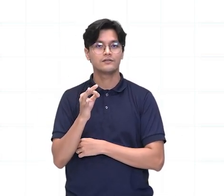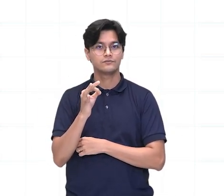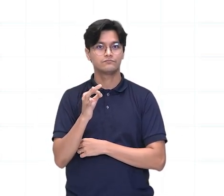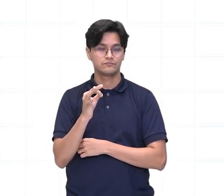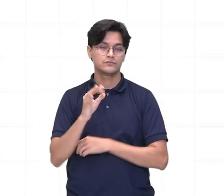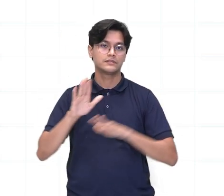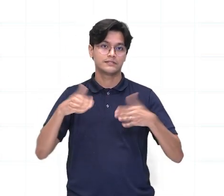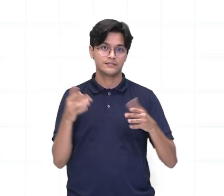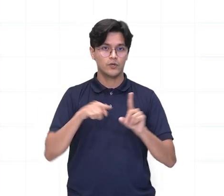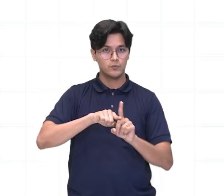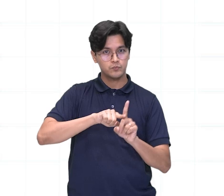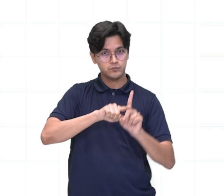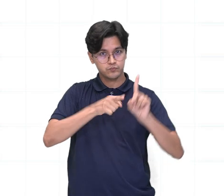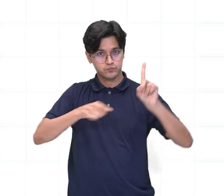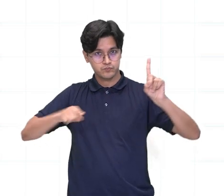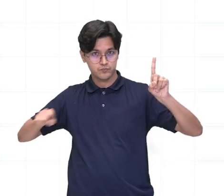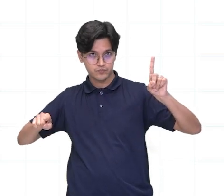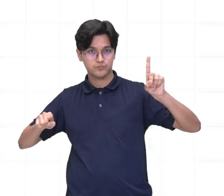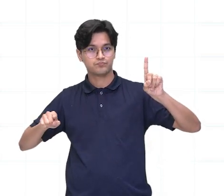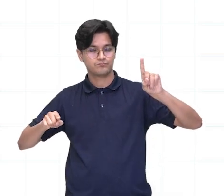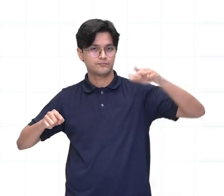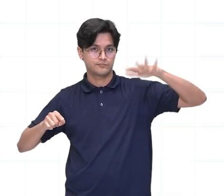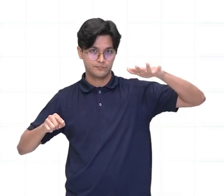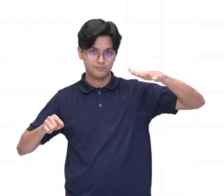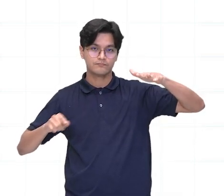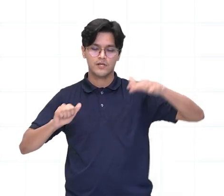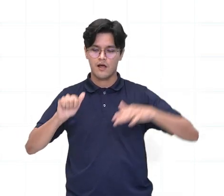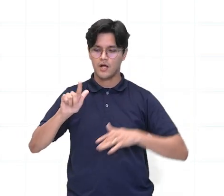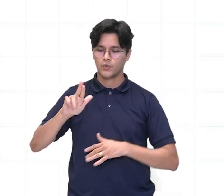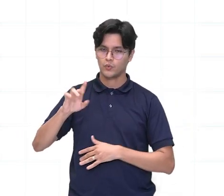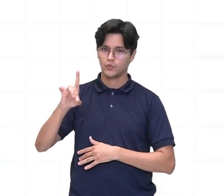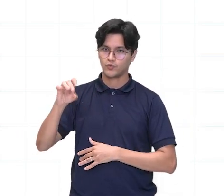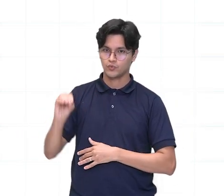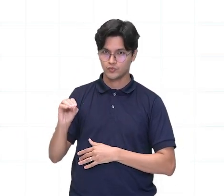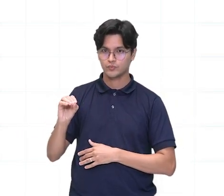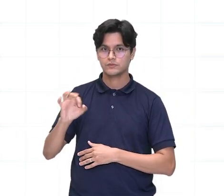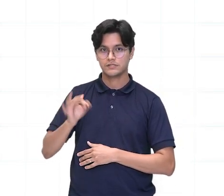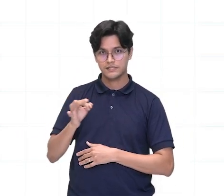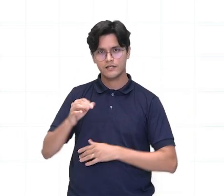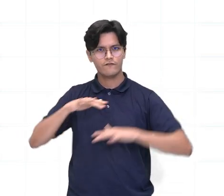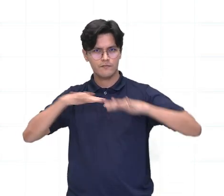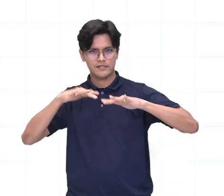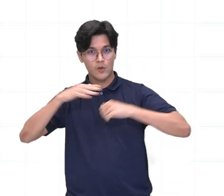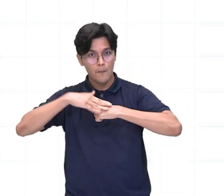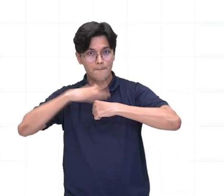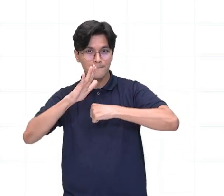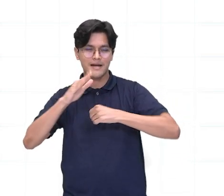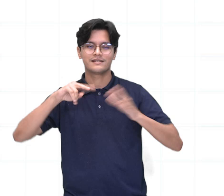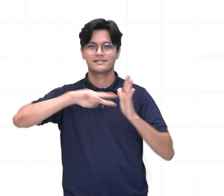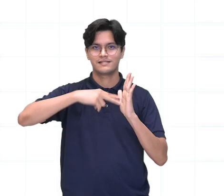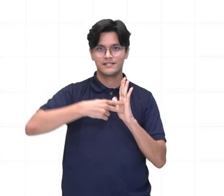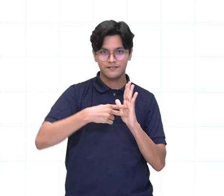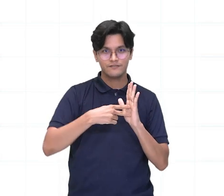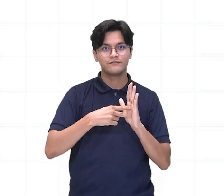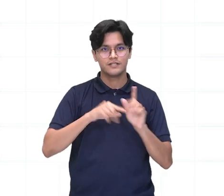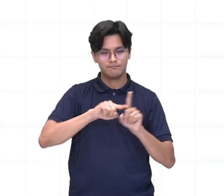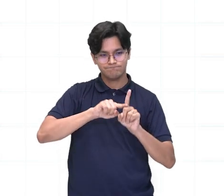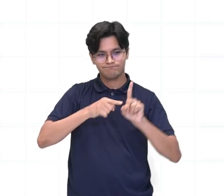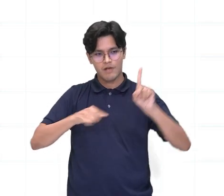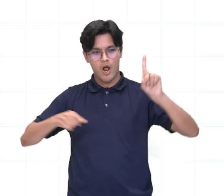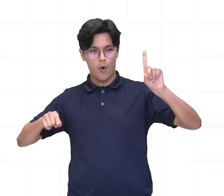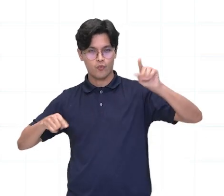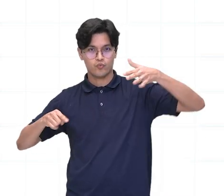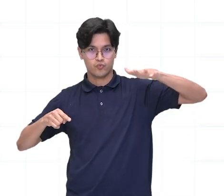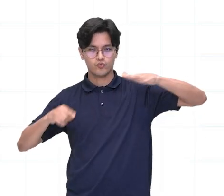de vibrações, mais agudo será o som. Então, é aquele som bem fininho. Por exemplo,